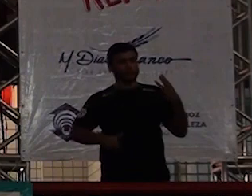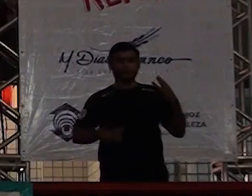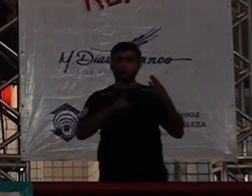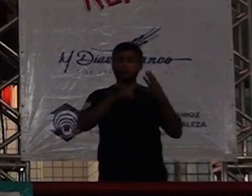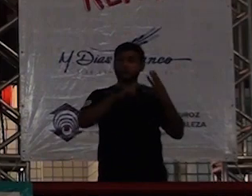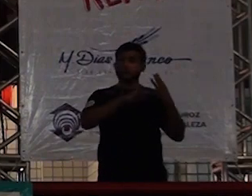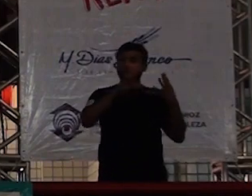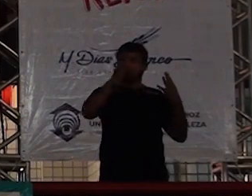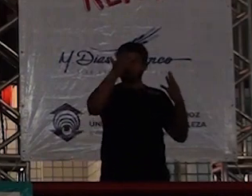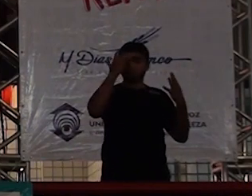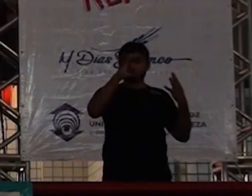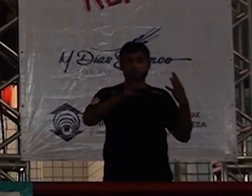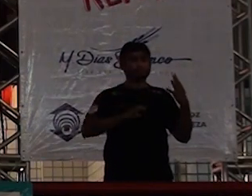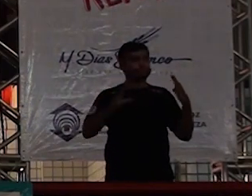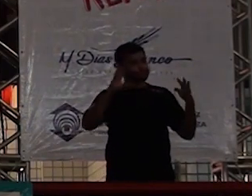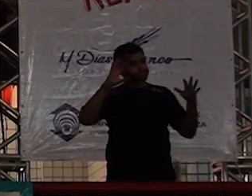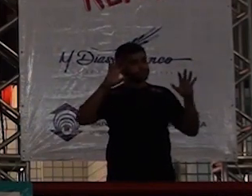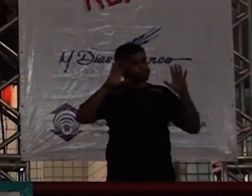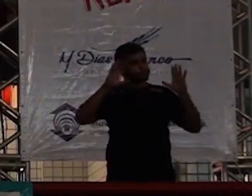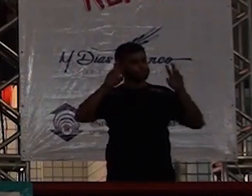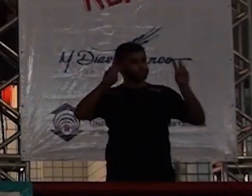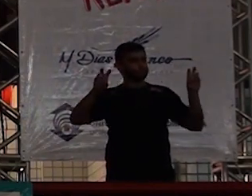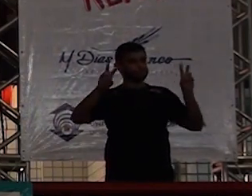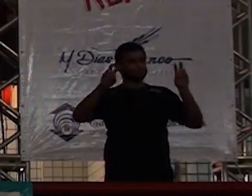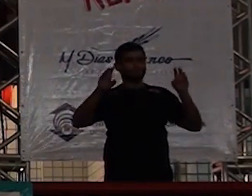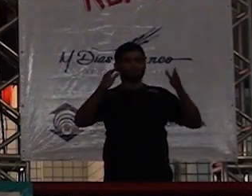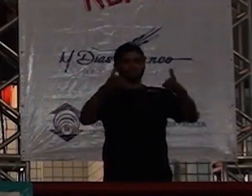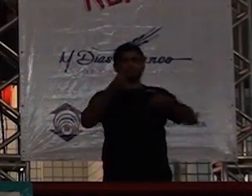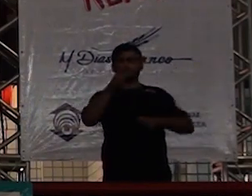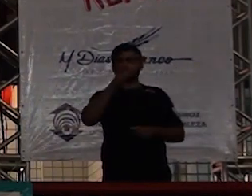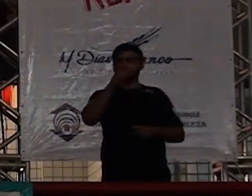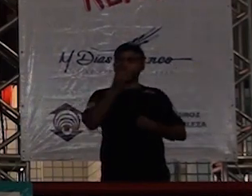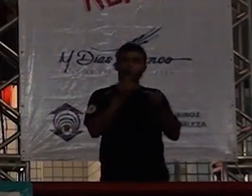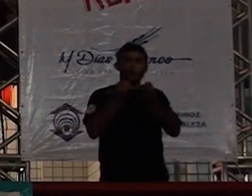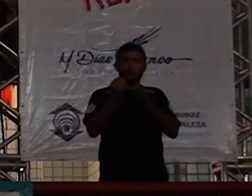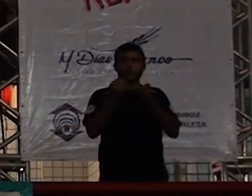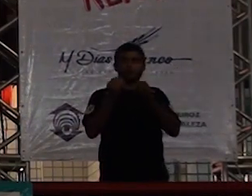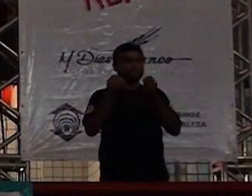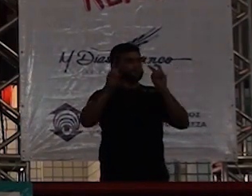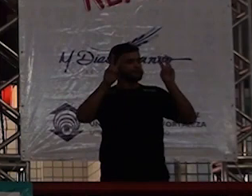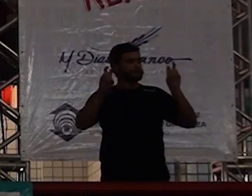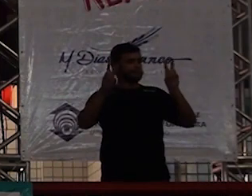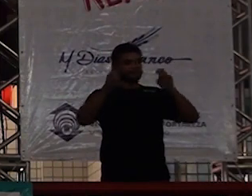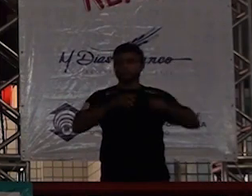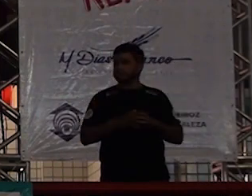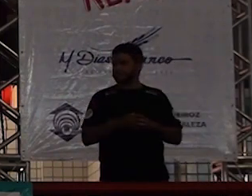cidadãos reunidos em torno de um tema central: compartilhando água.